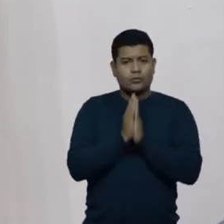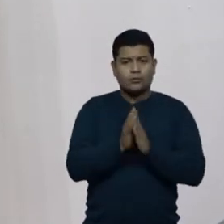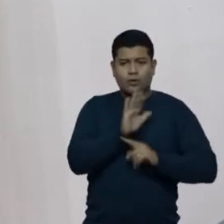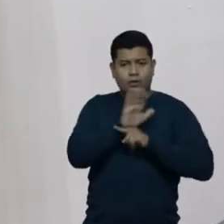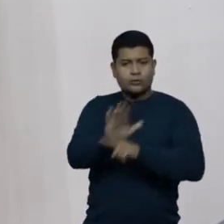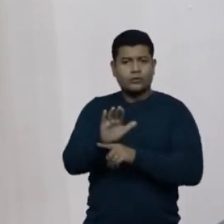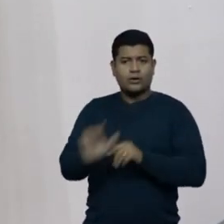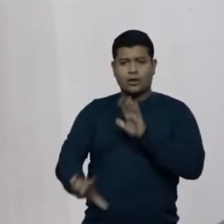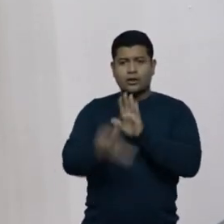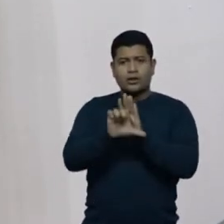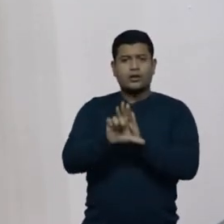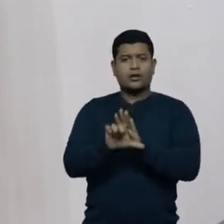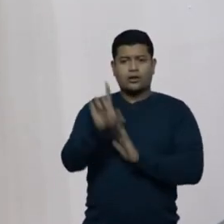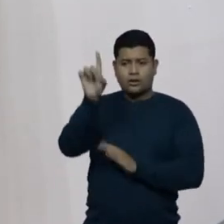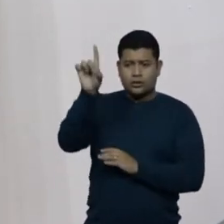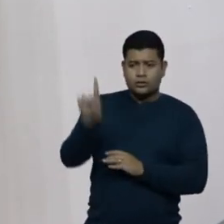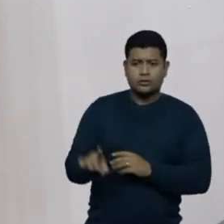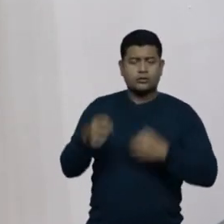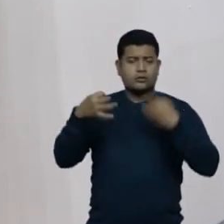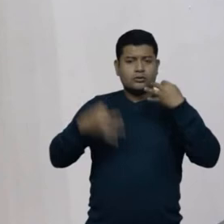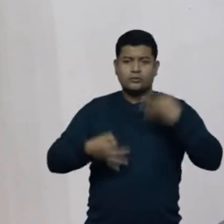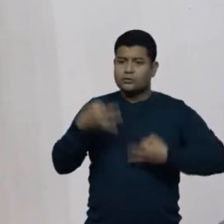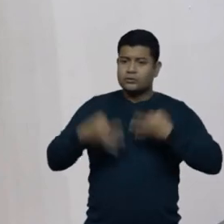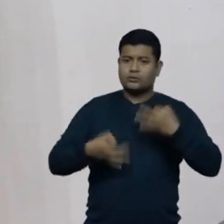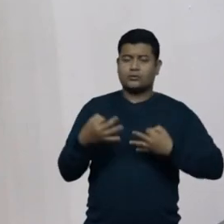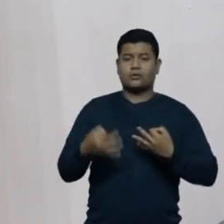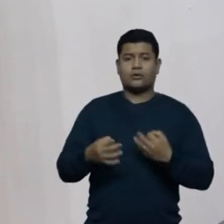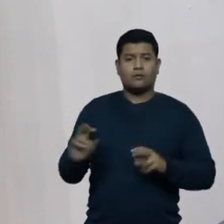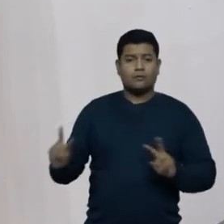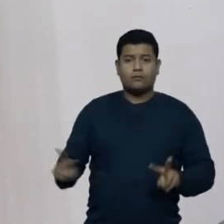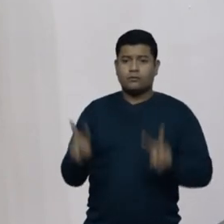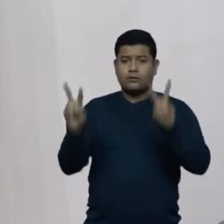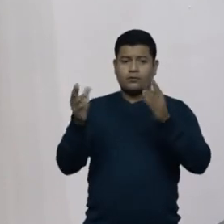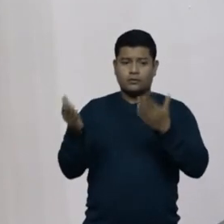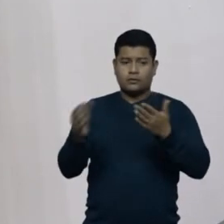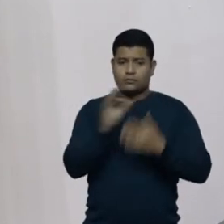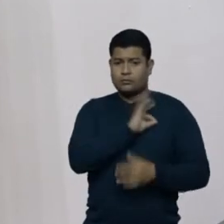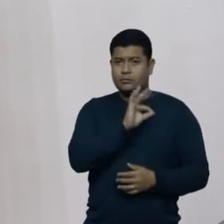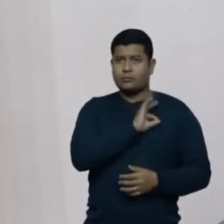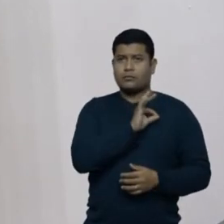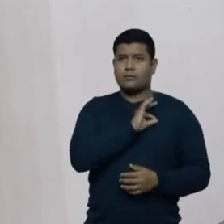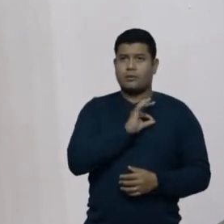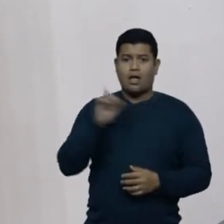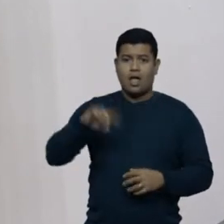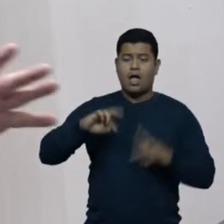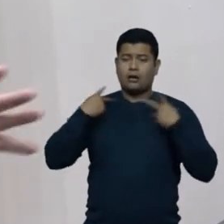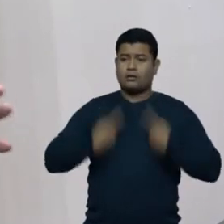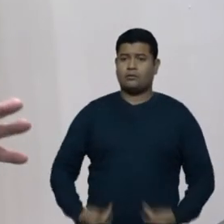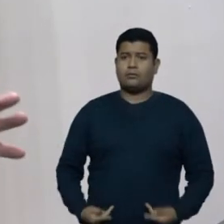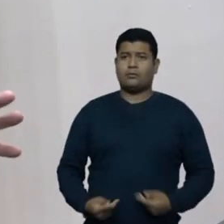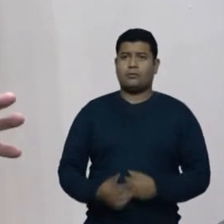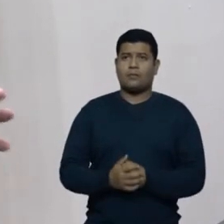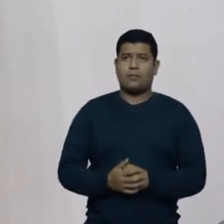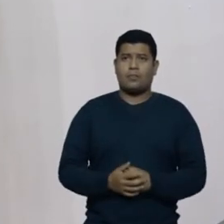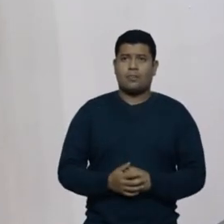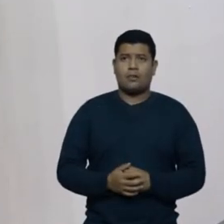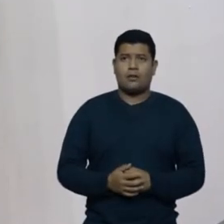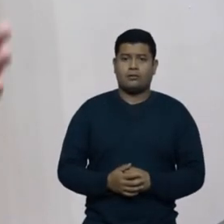para o policial. Valorizar o policial, que é o ser humano. Ninguém